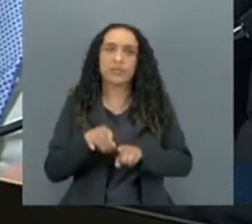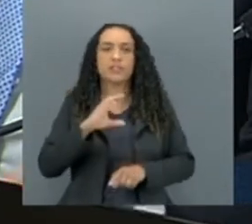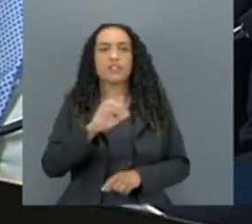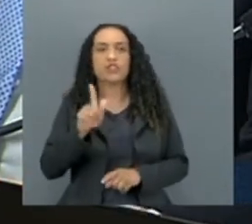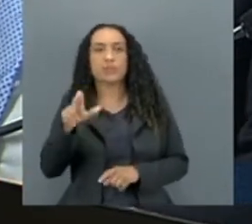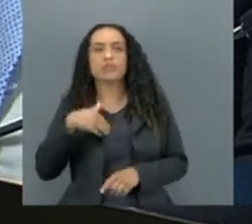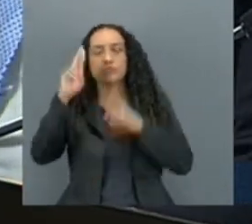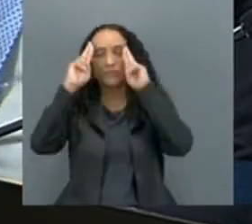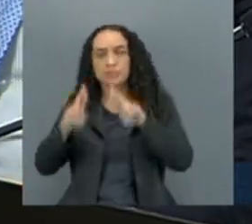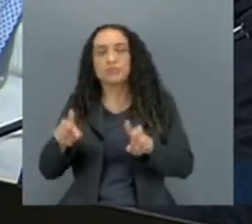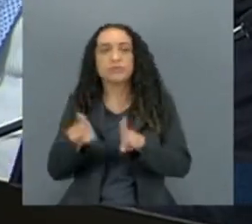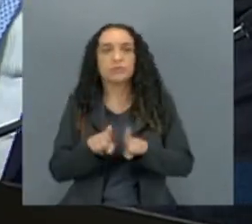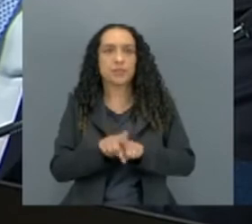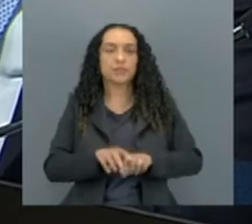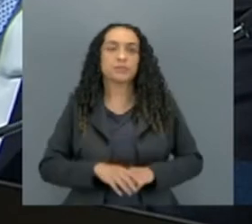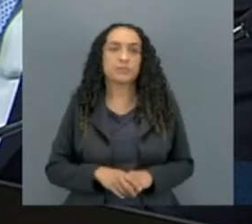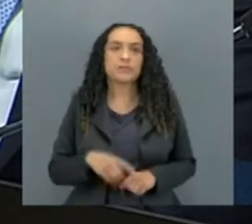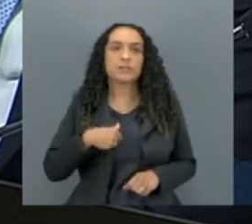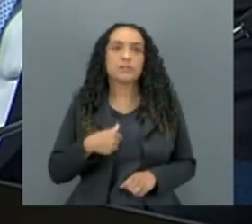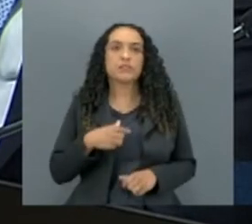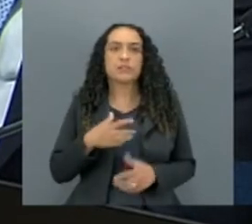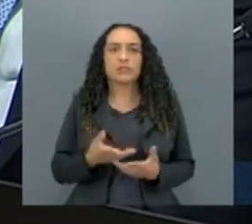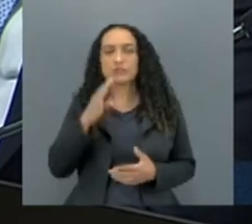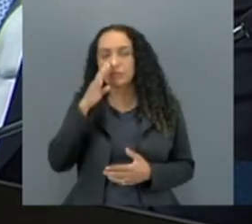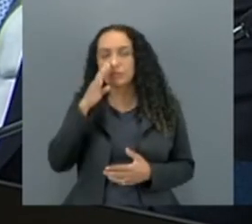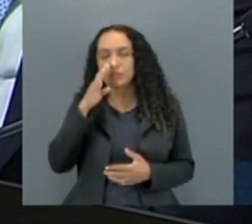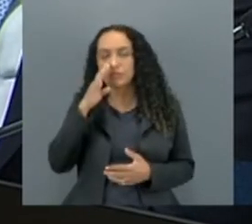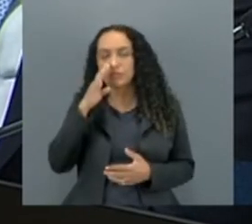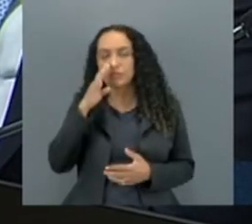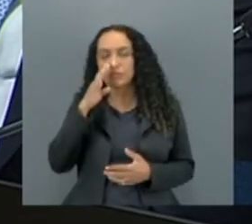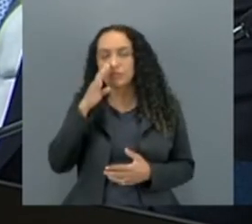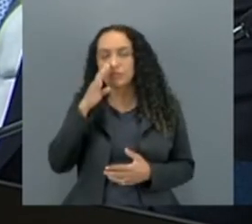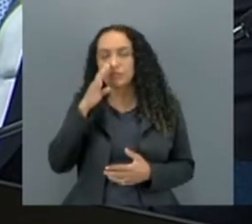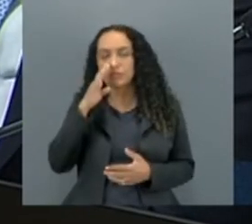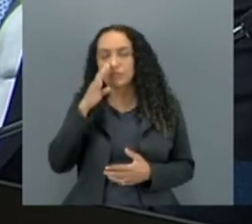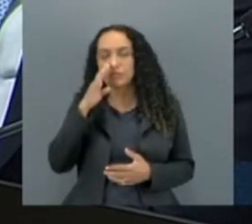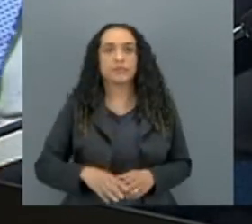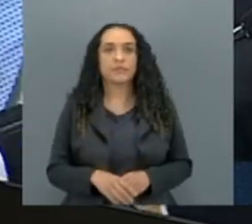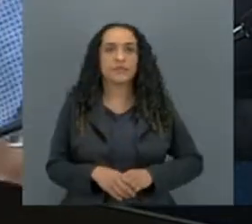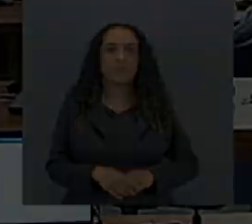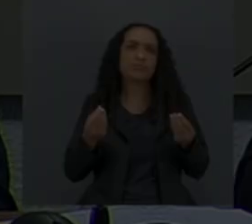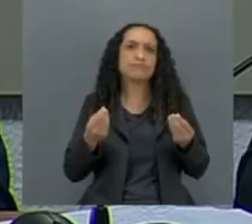tenho profundo respeito e admiração pelo Manuel. Obrigado, senhor ministro.